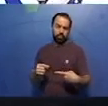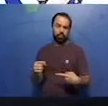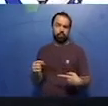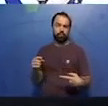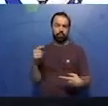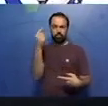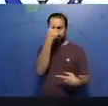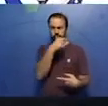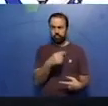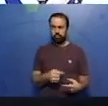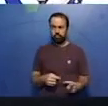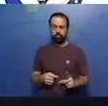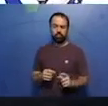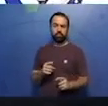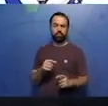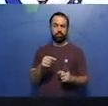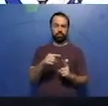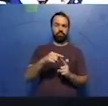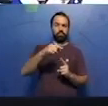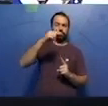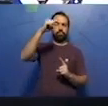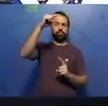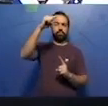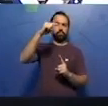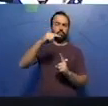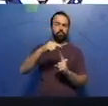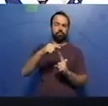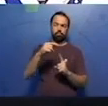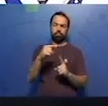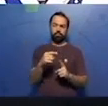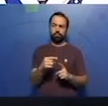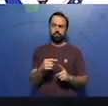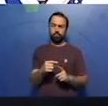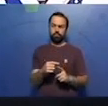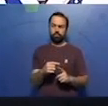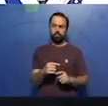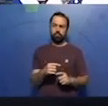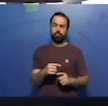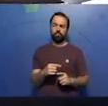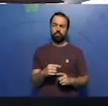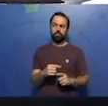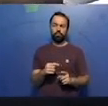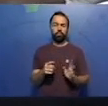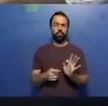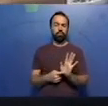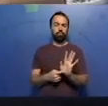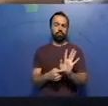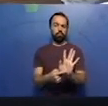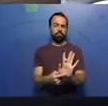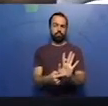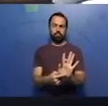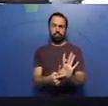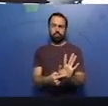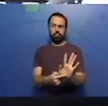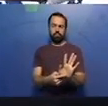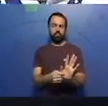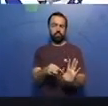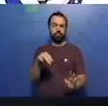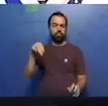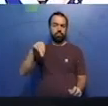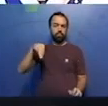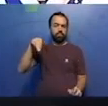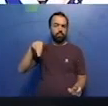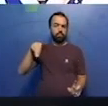o ponteiro mais comprido, tem relógio que muda um pouquinho a estrutura, mas não sai muito disso.